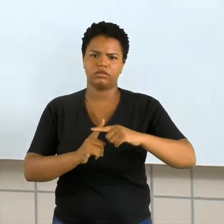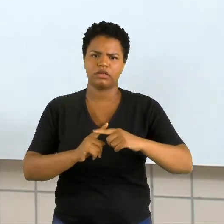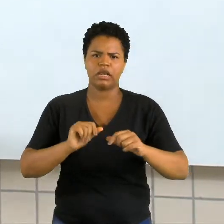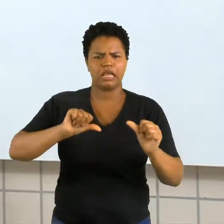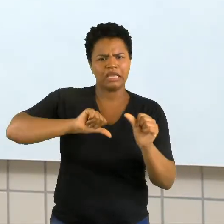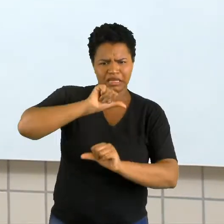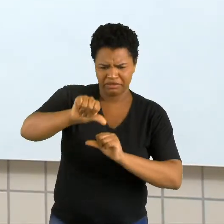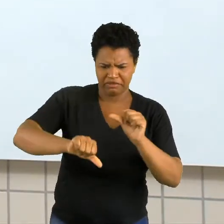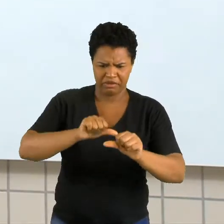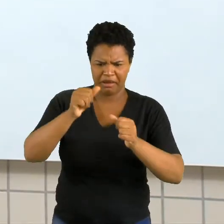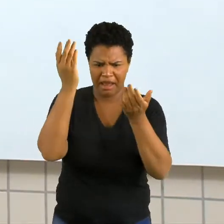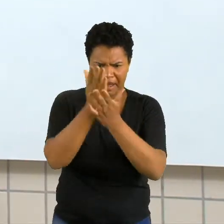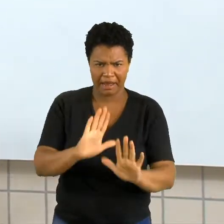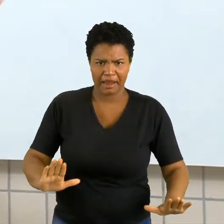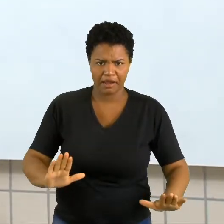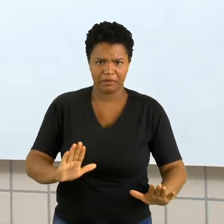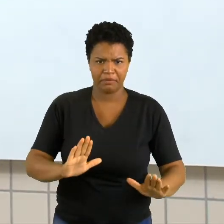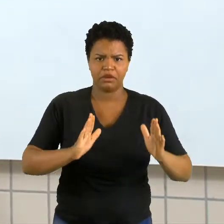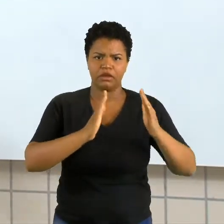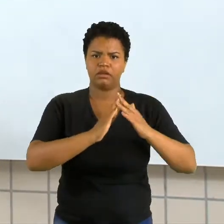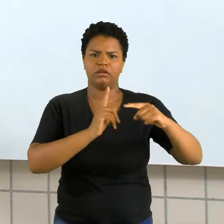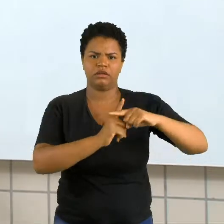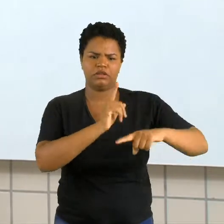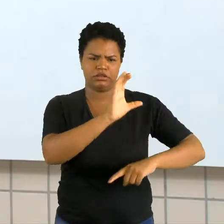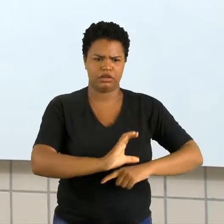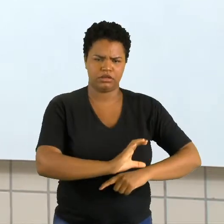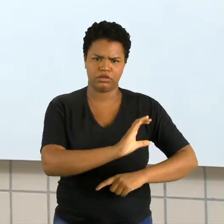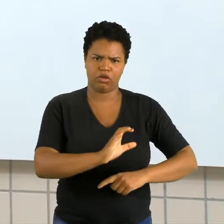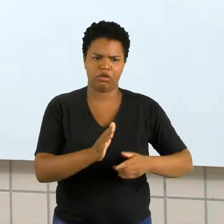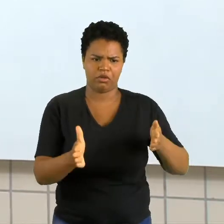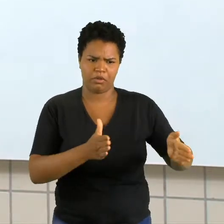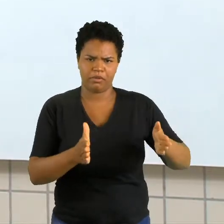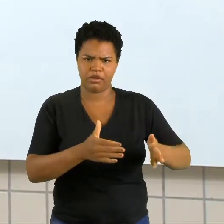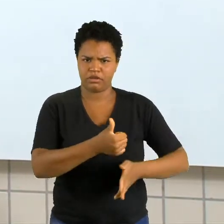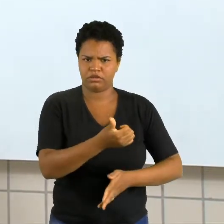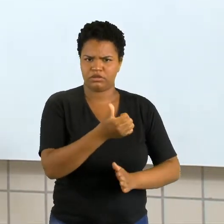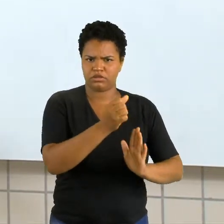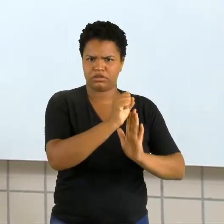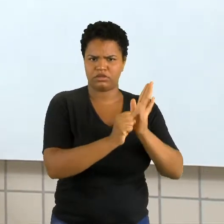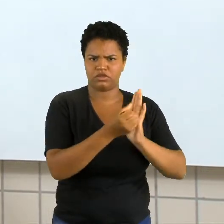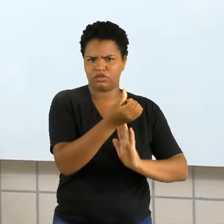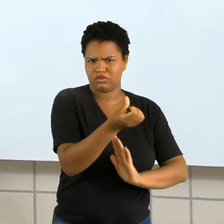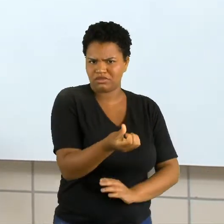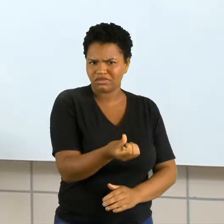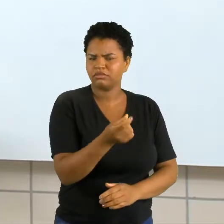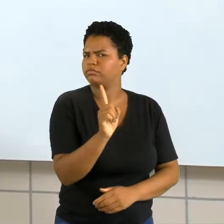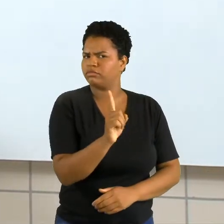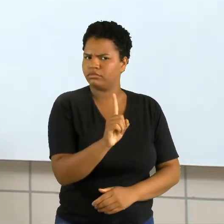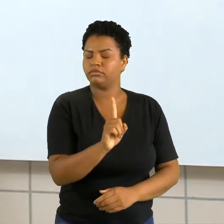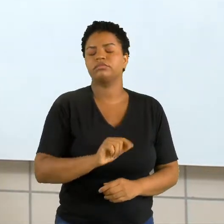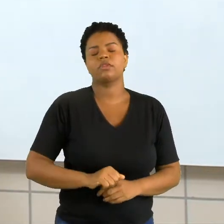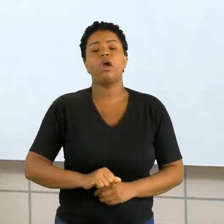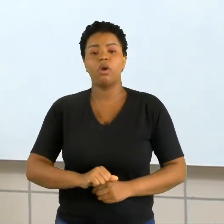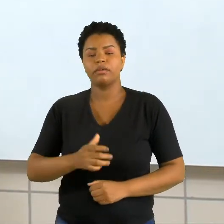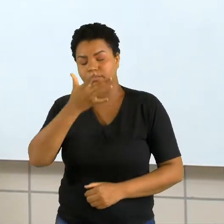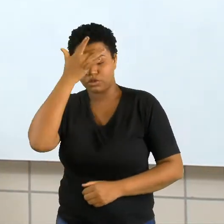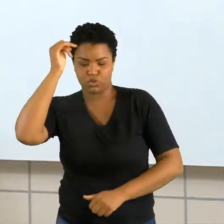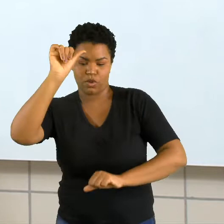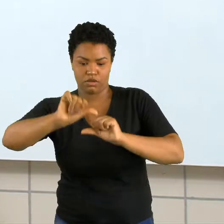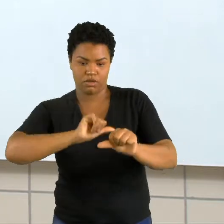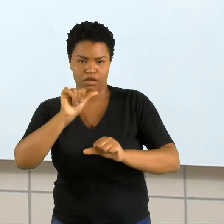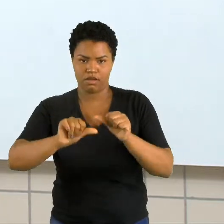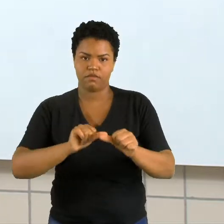acabar com a Igreja Católica durante aquele período do século XVI, não. Os reformistas queriam mudar a